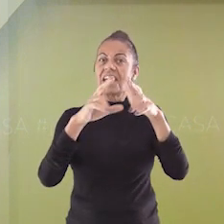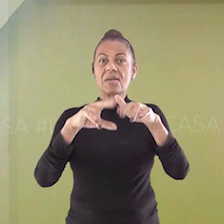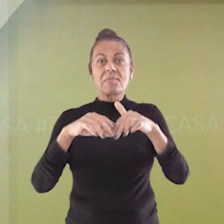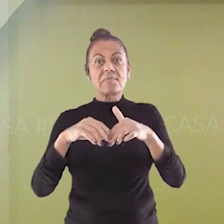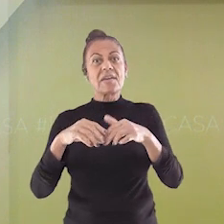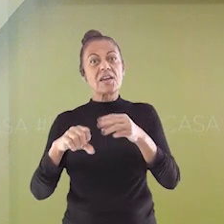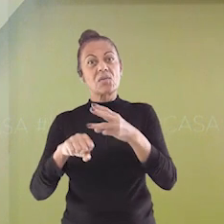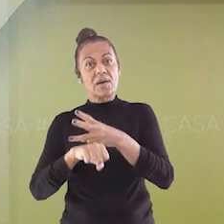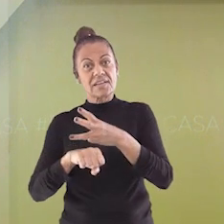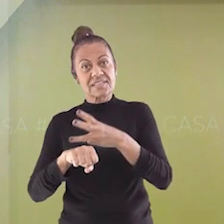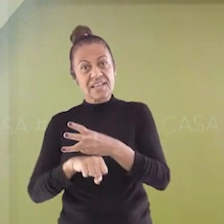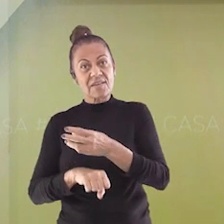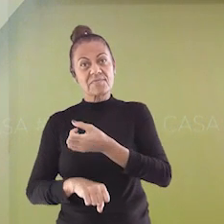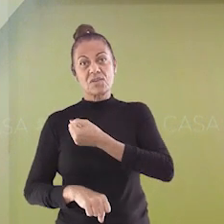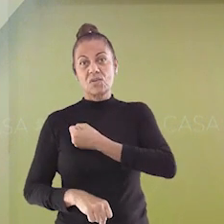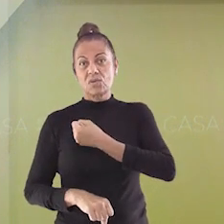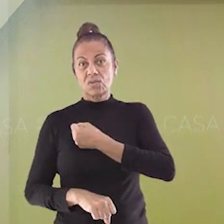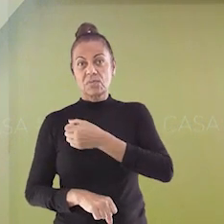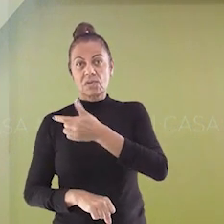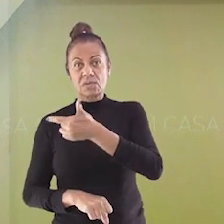WhatsApp. O número é